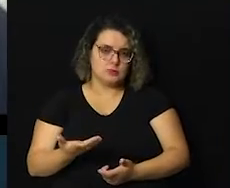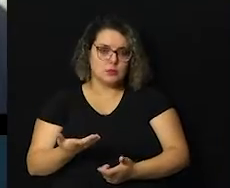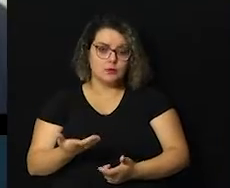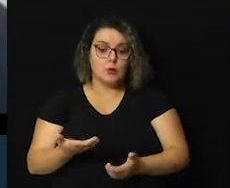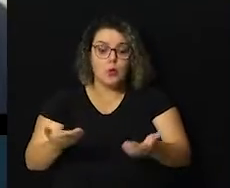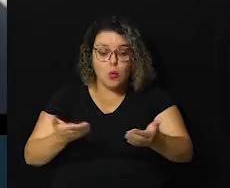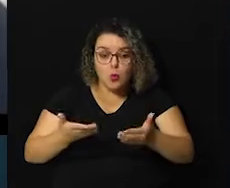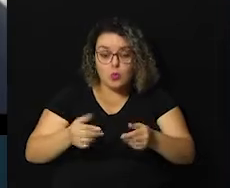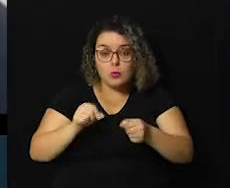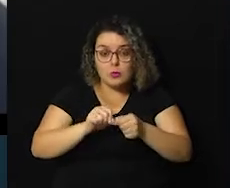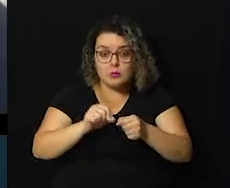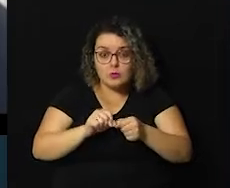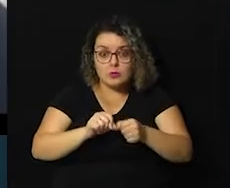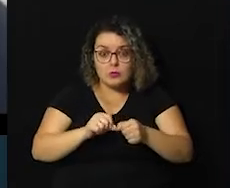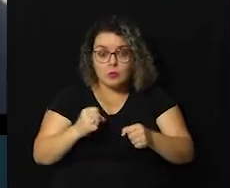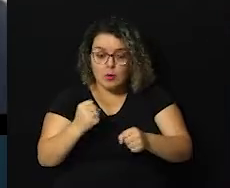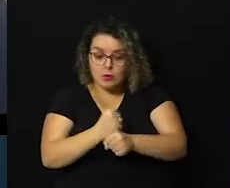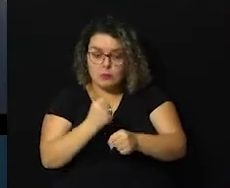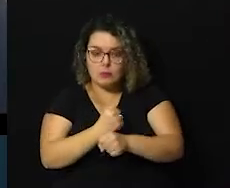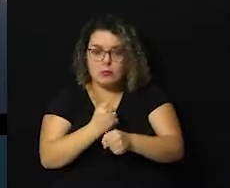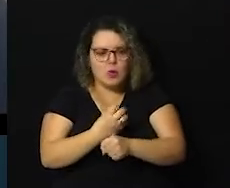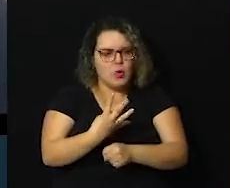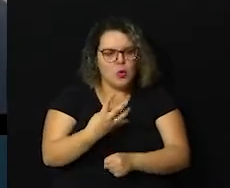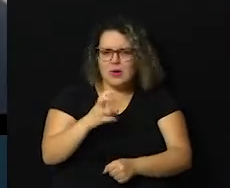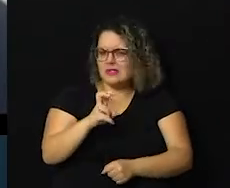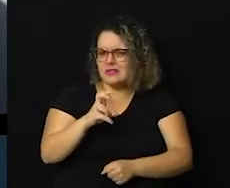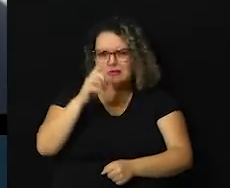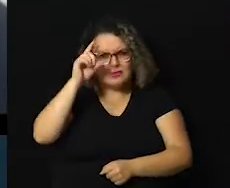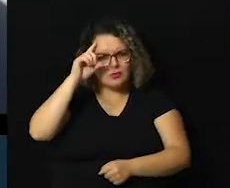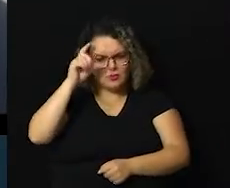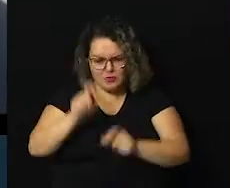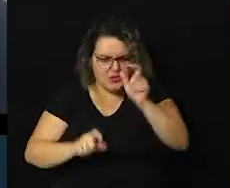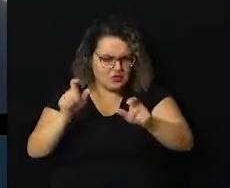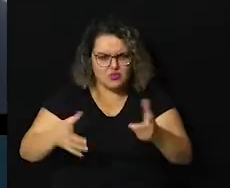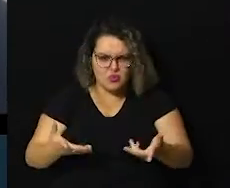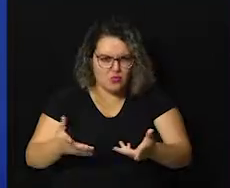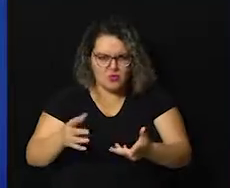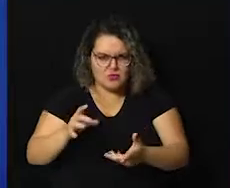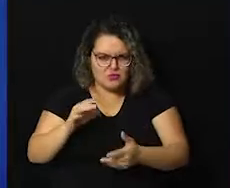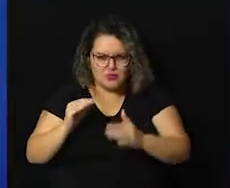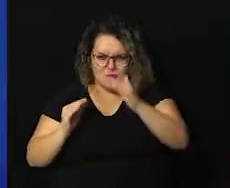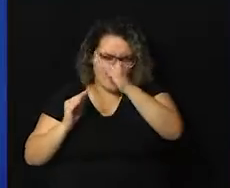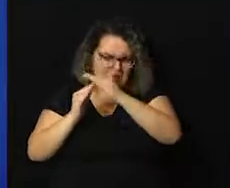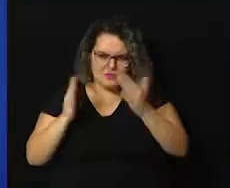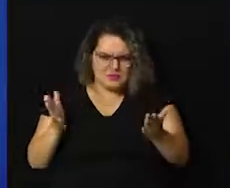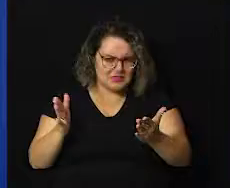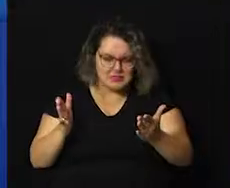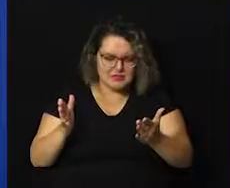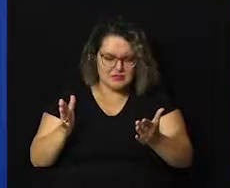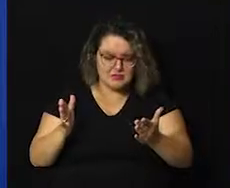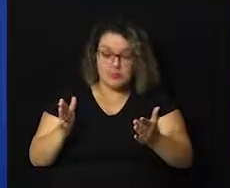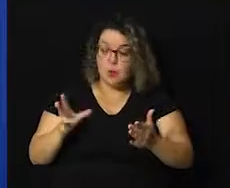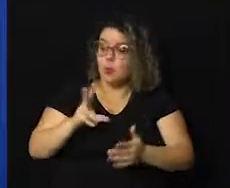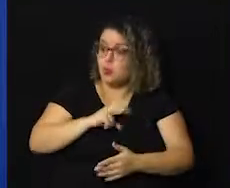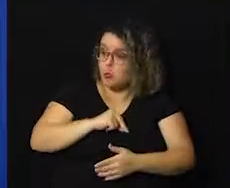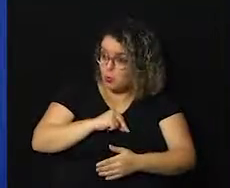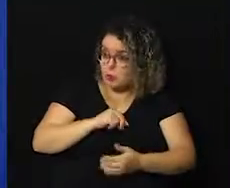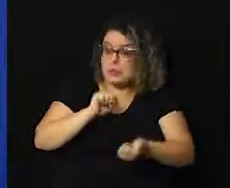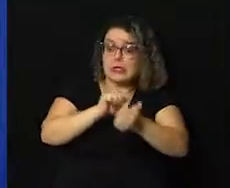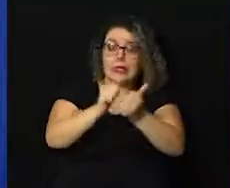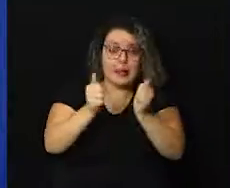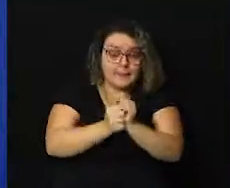Então hoje para fazer uma reforma dessa eu preciso de 4 a 5 pessoas só no mar Ok então é